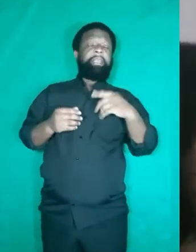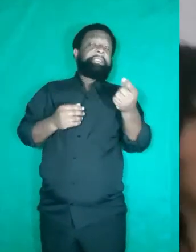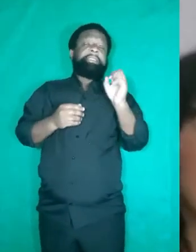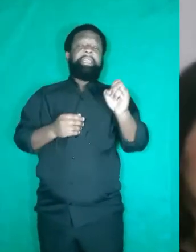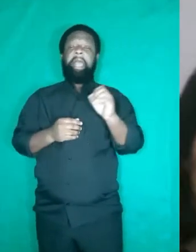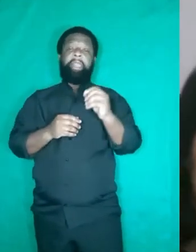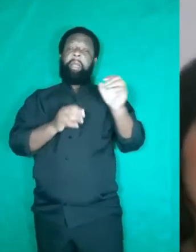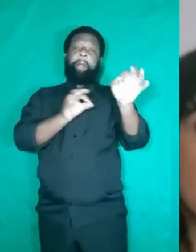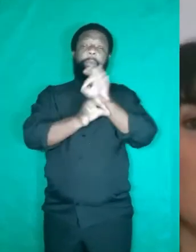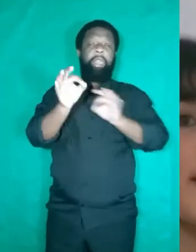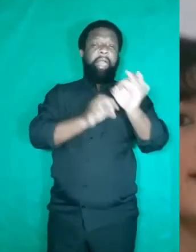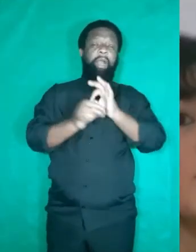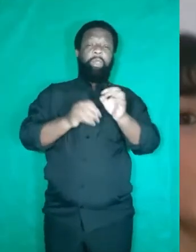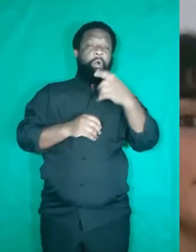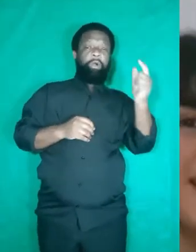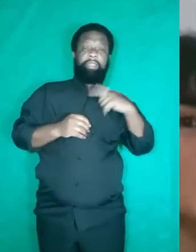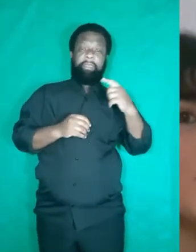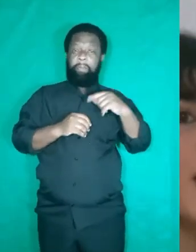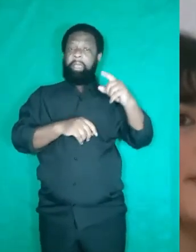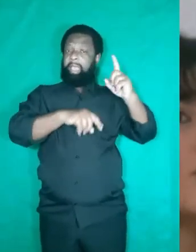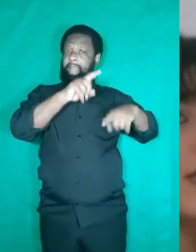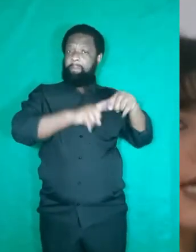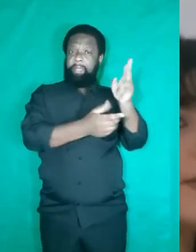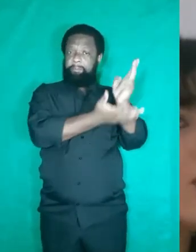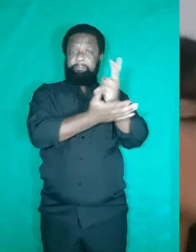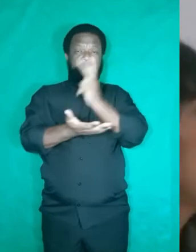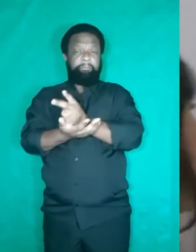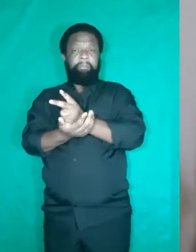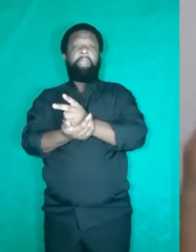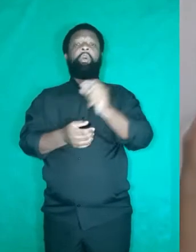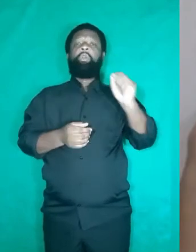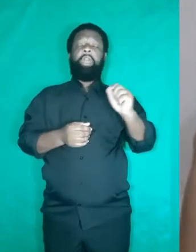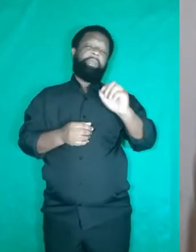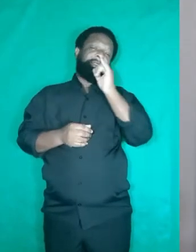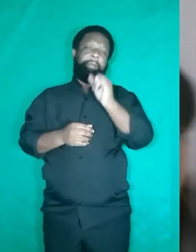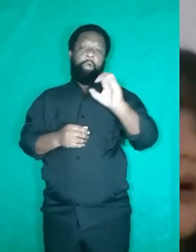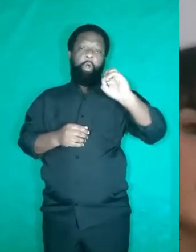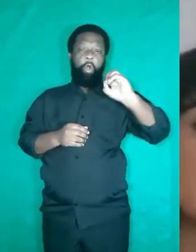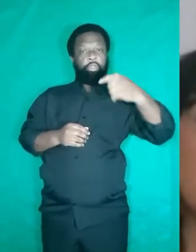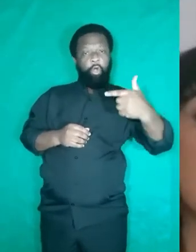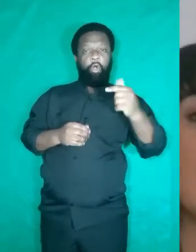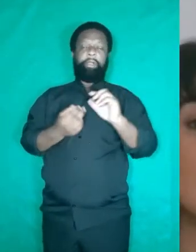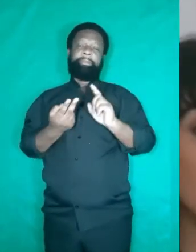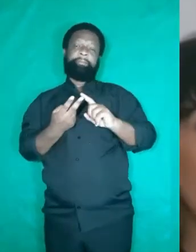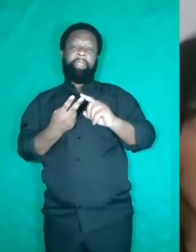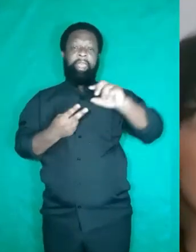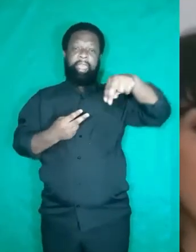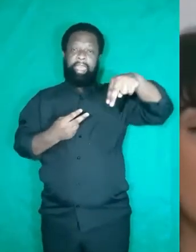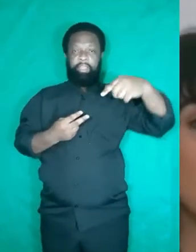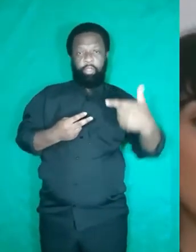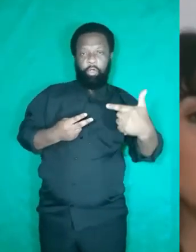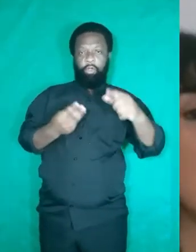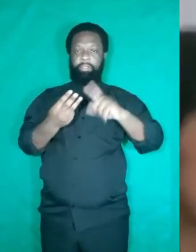moléculas diatômicas formadas pelo mesmo elemento químico, ou seja, O2,